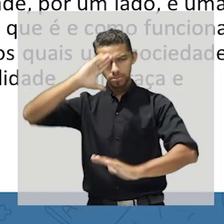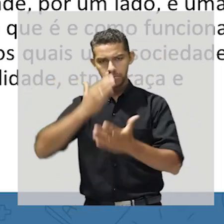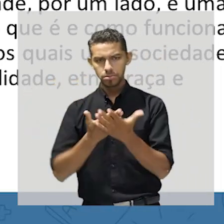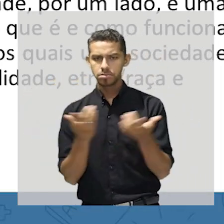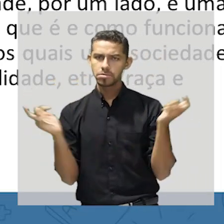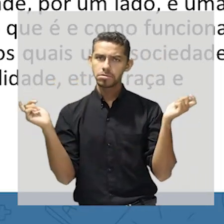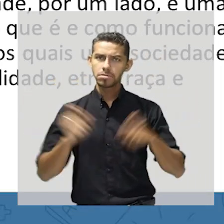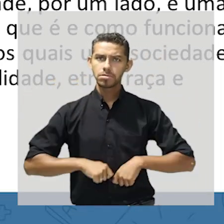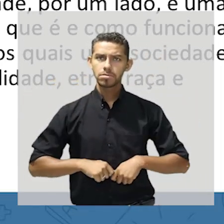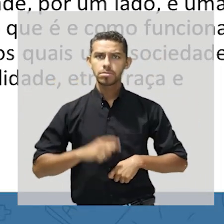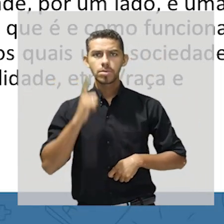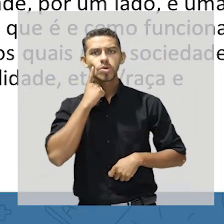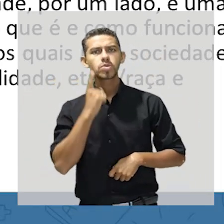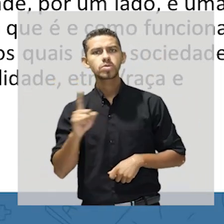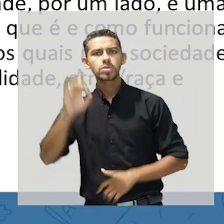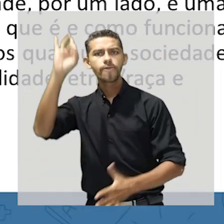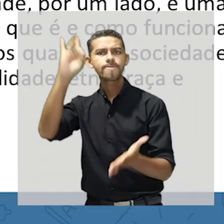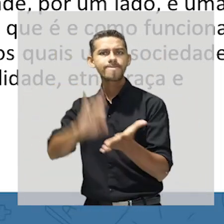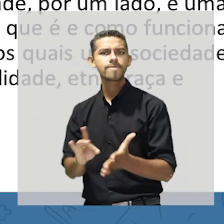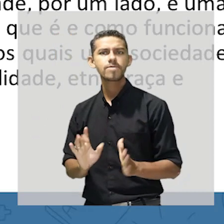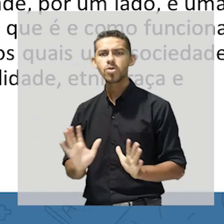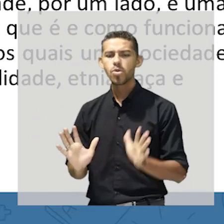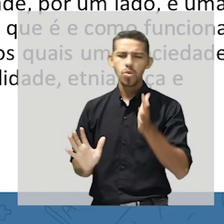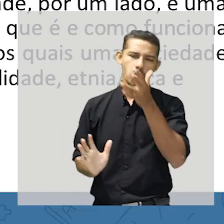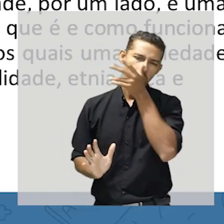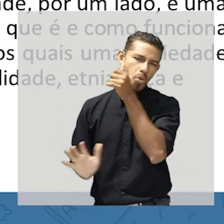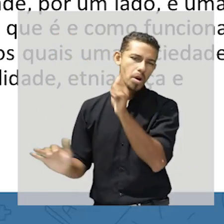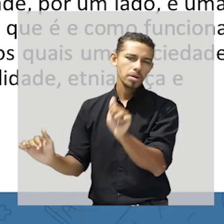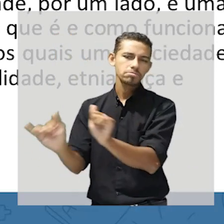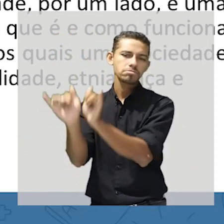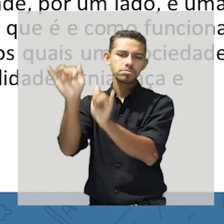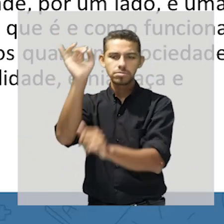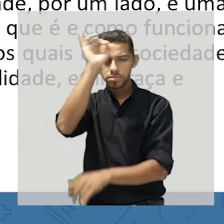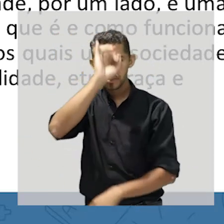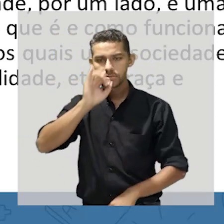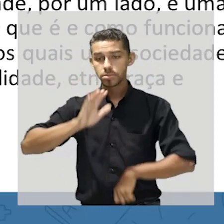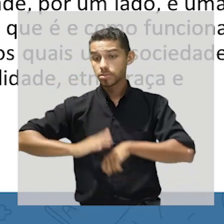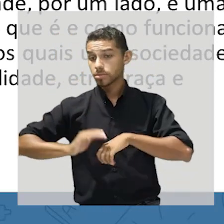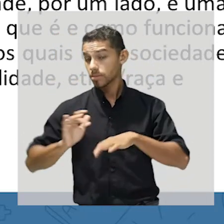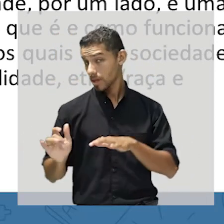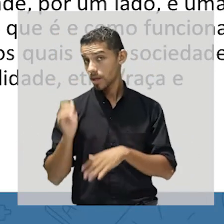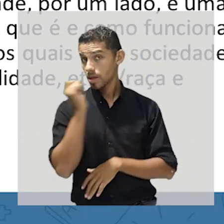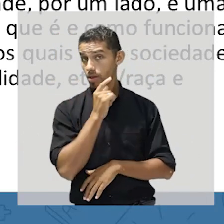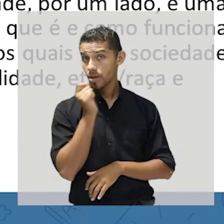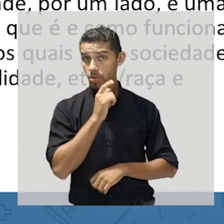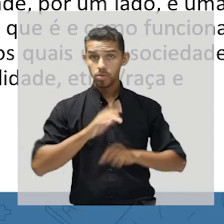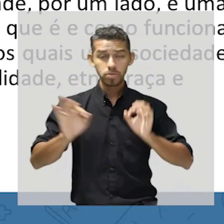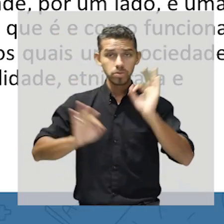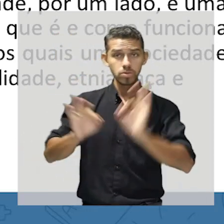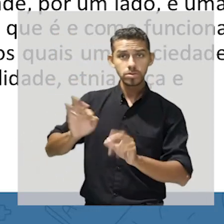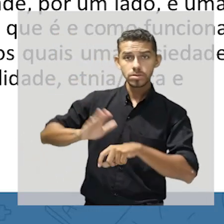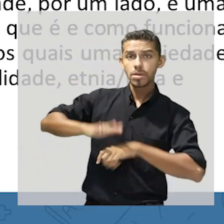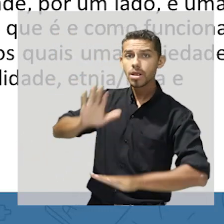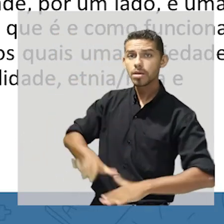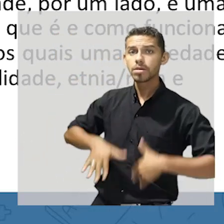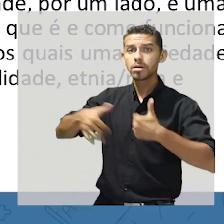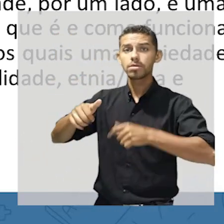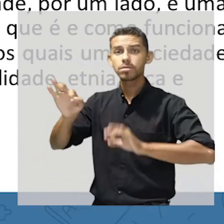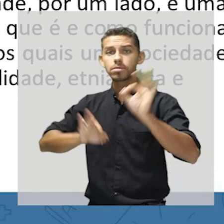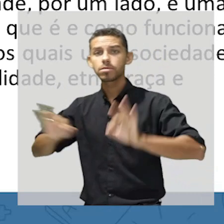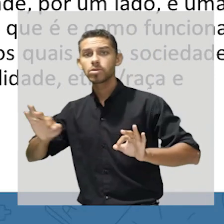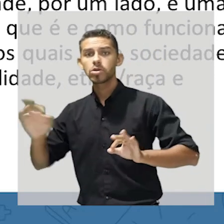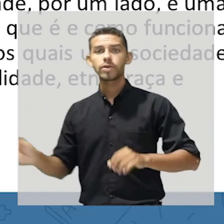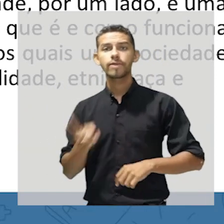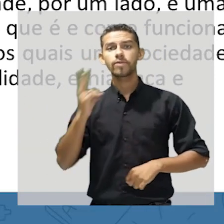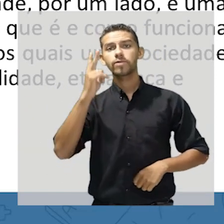que posso garantir que se trata de uma verdade quase banal as piadas fornecem simultaneamente um dos melhores retratos